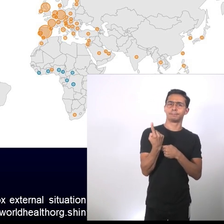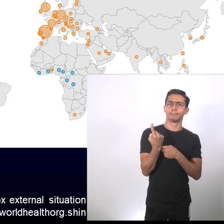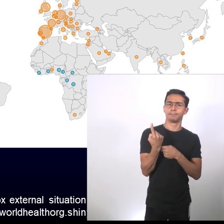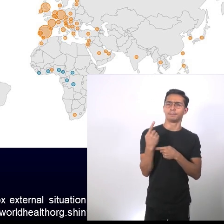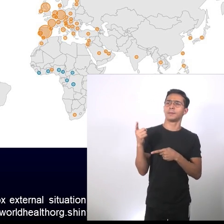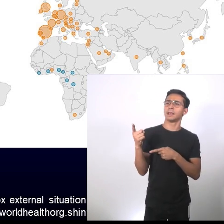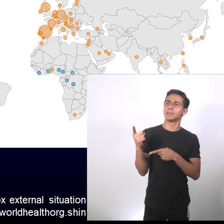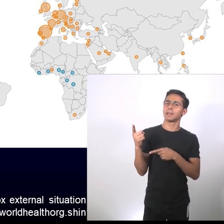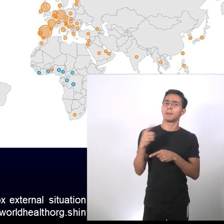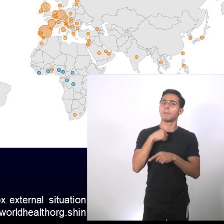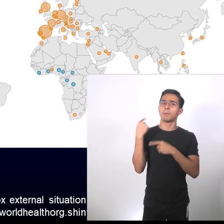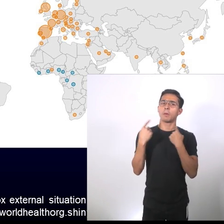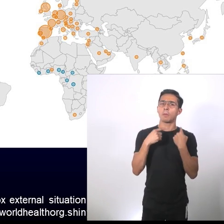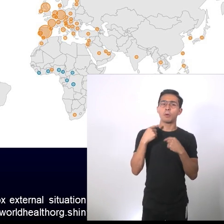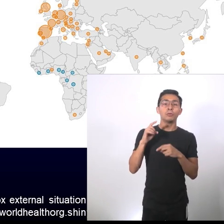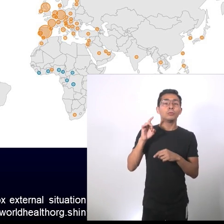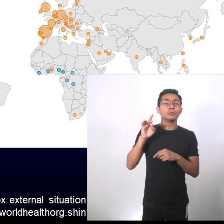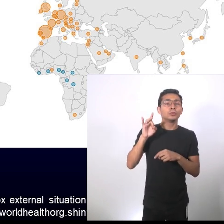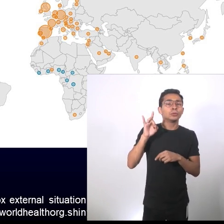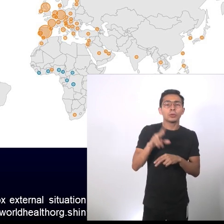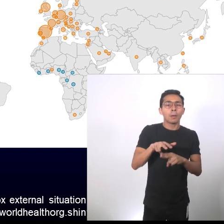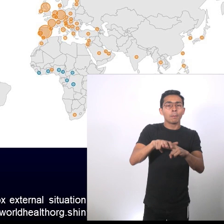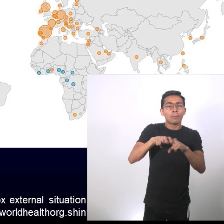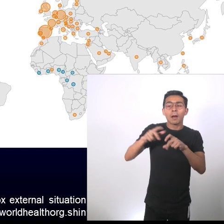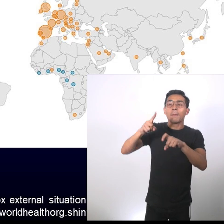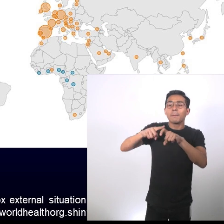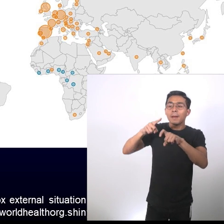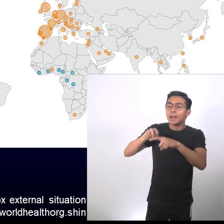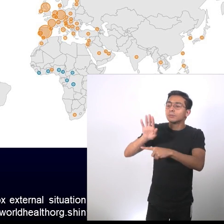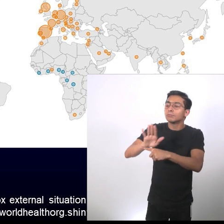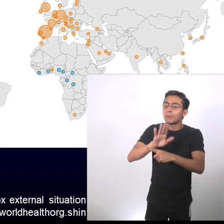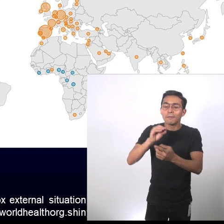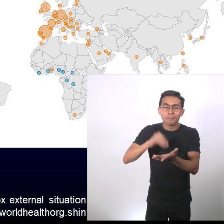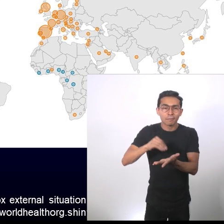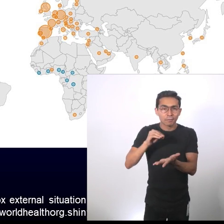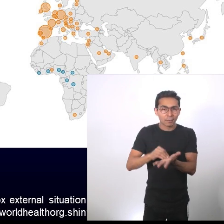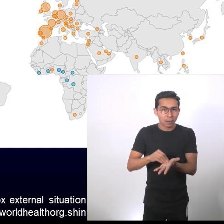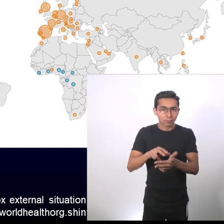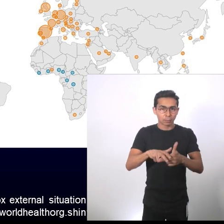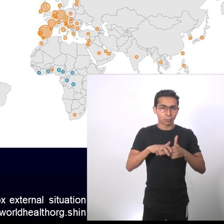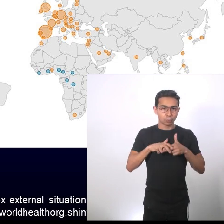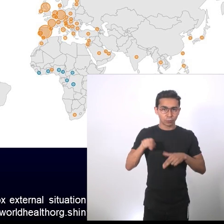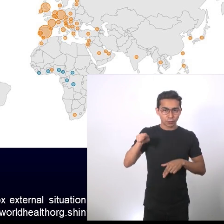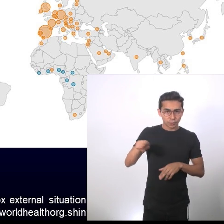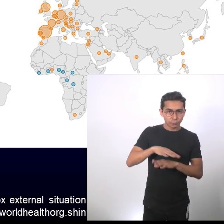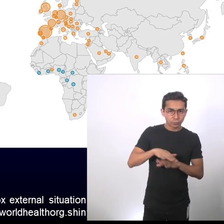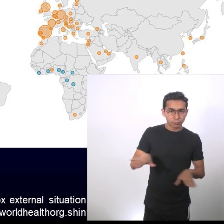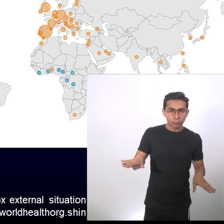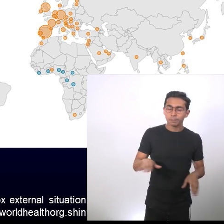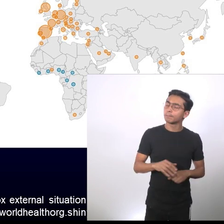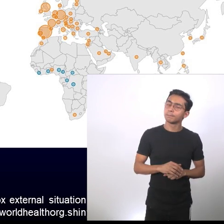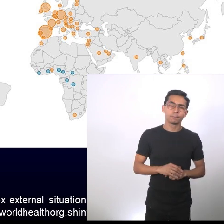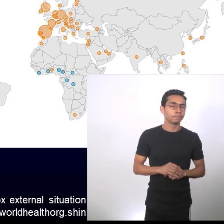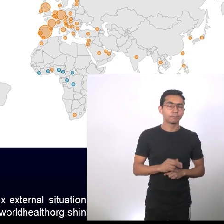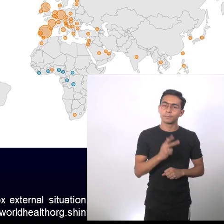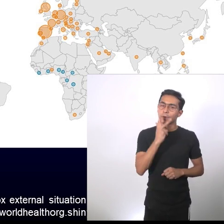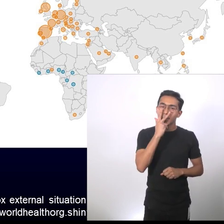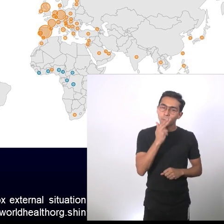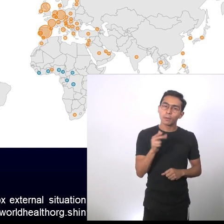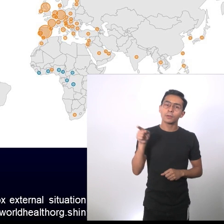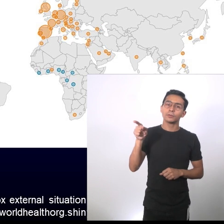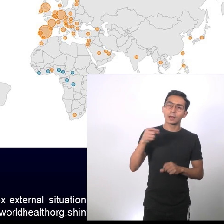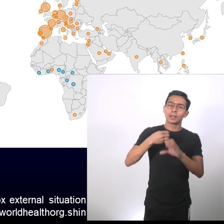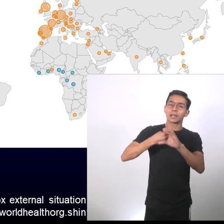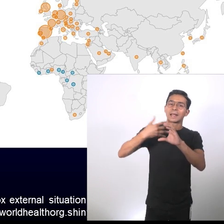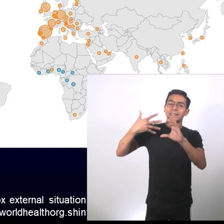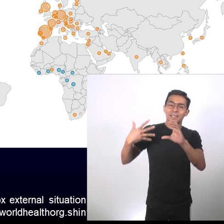da assistência médica no continente africano. Então, me parece também provável que há características peculiares, né, a